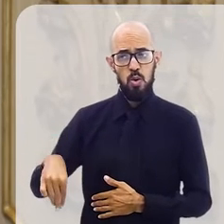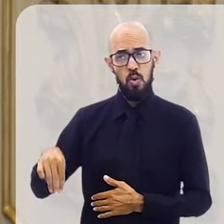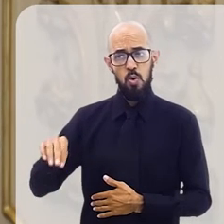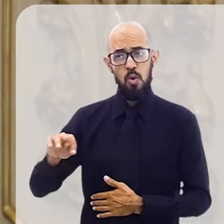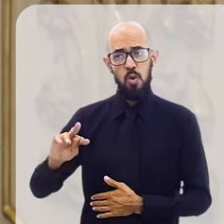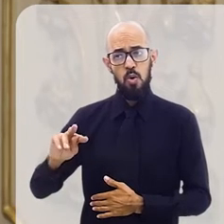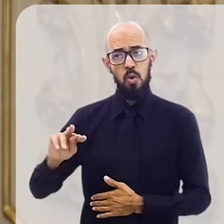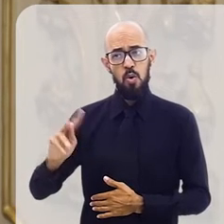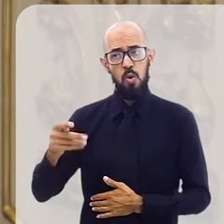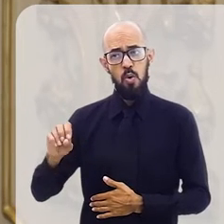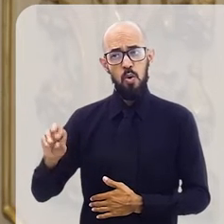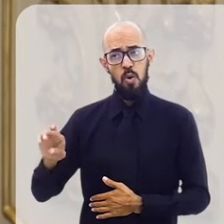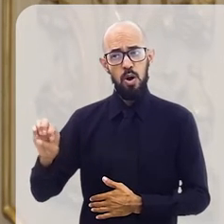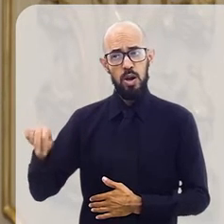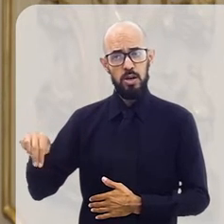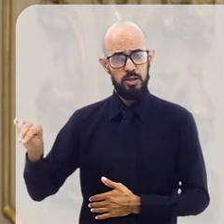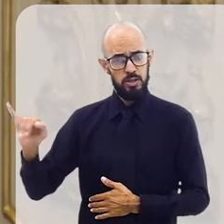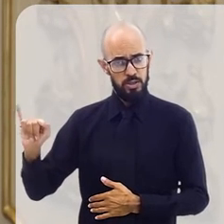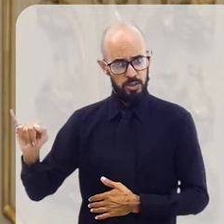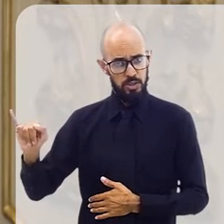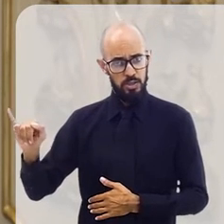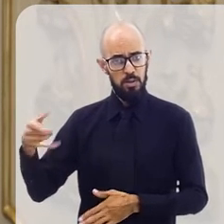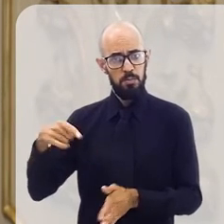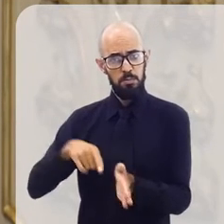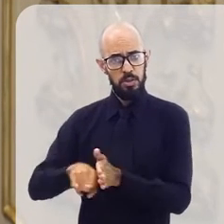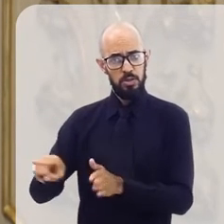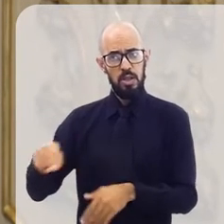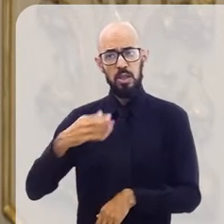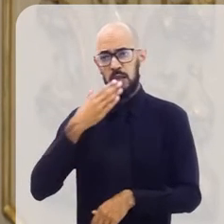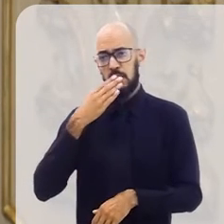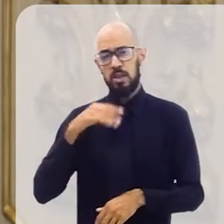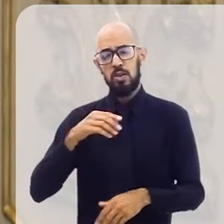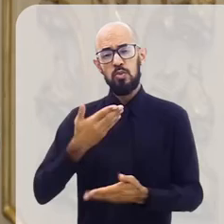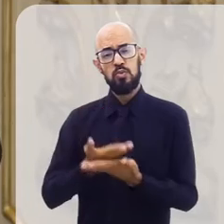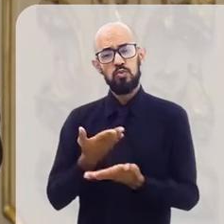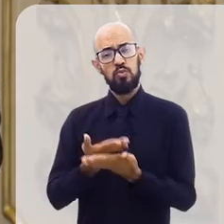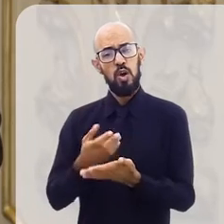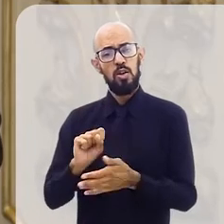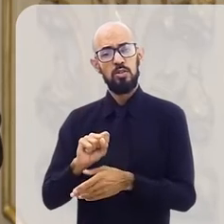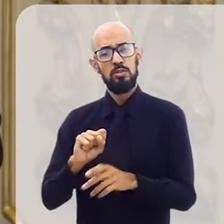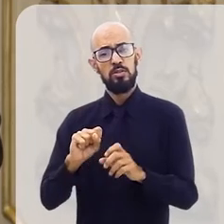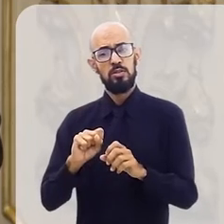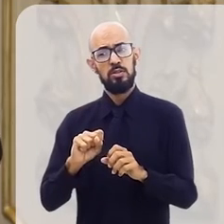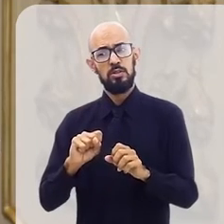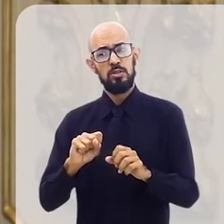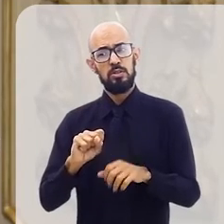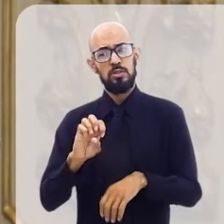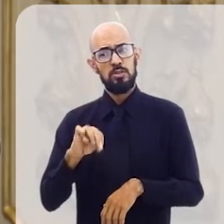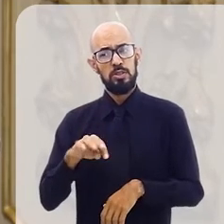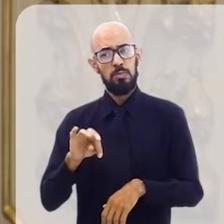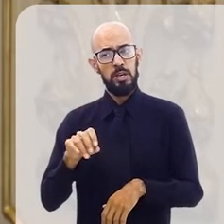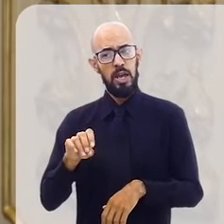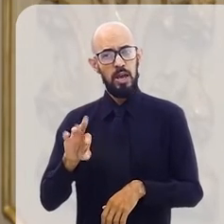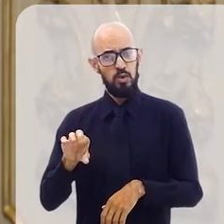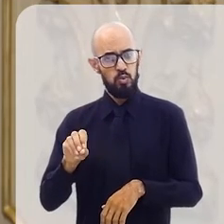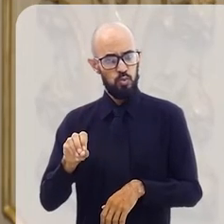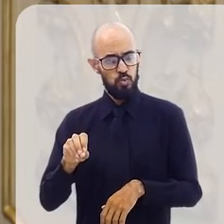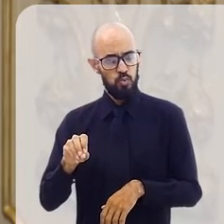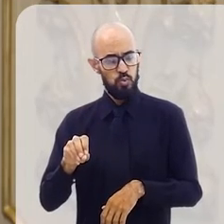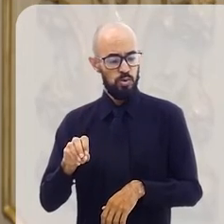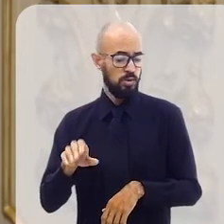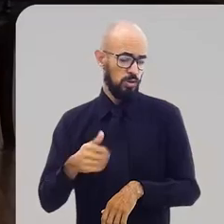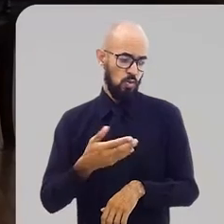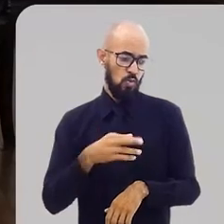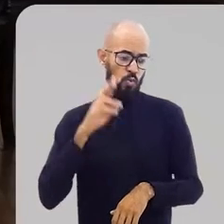e o seminário foi uma única Pergunta ele falou o retorno às